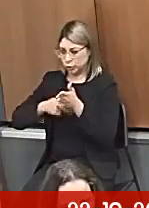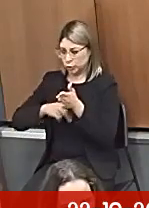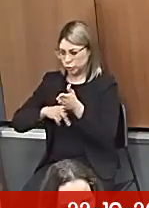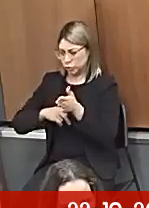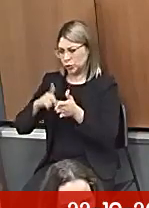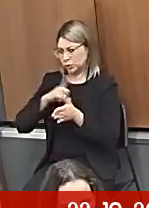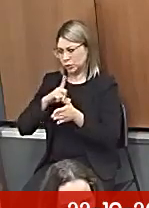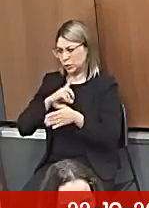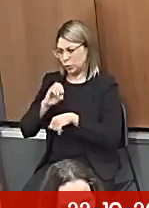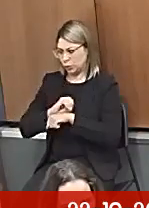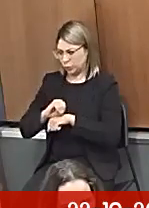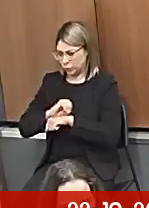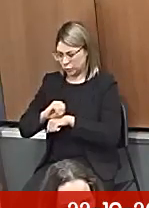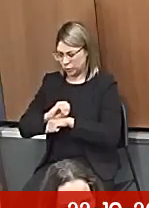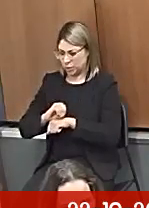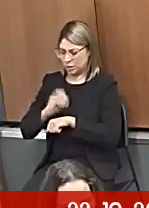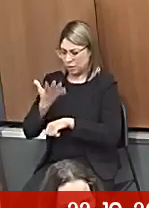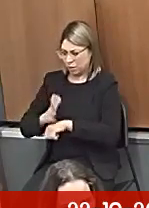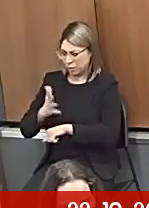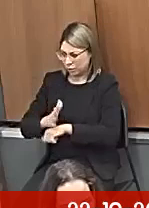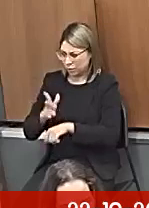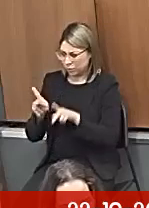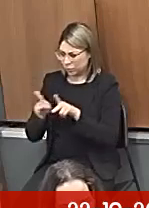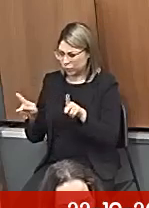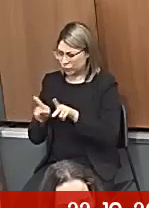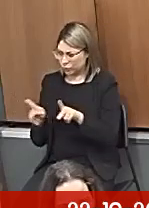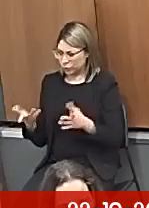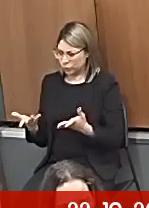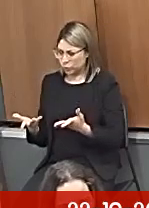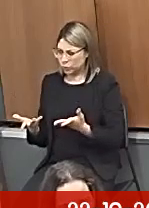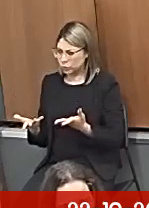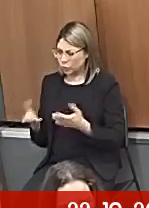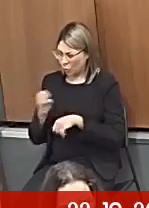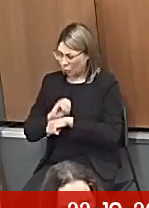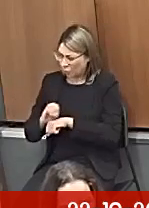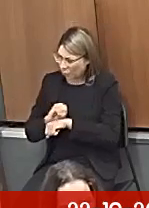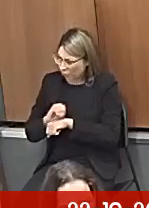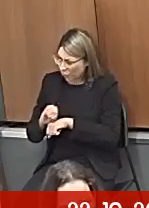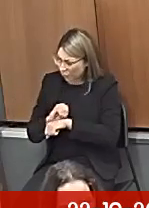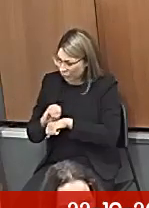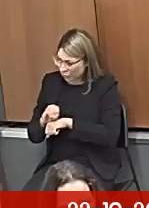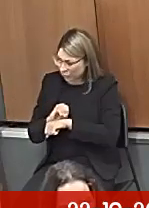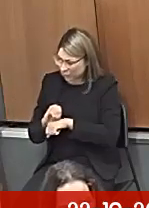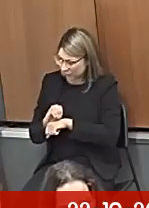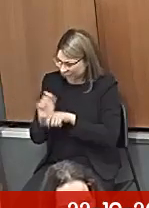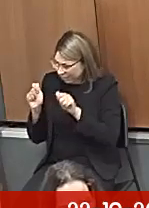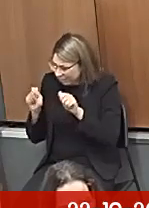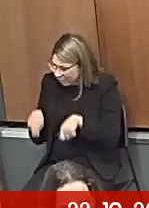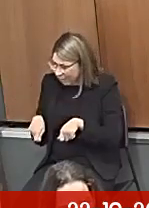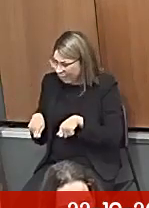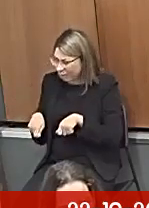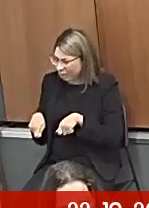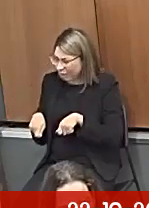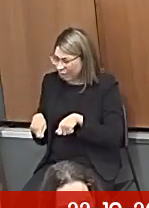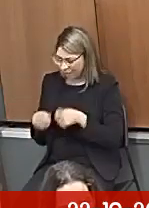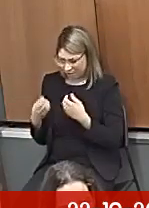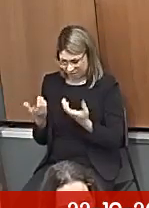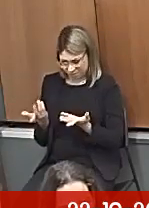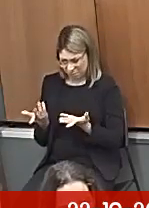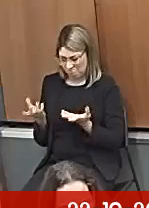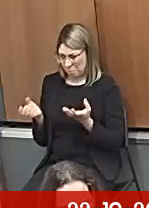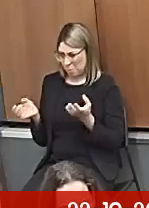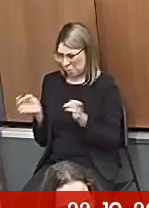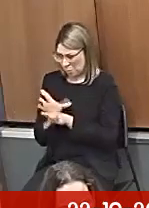realizadas oficinas para treinar professores, eu falo assim, uma oficina é suficiente para dar uma capacitação